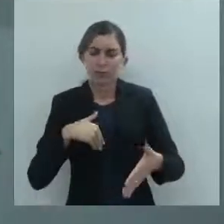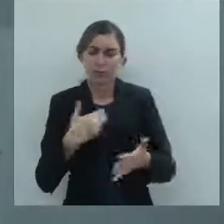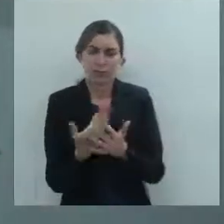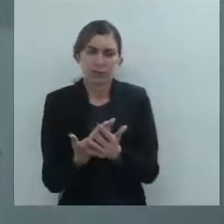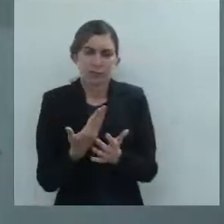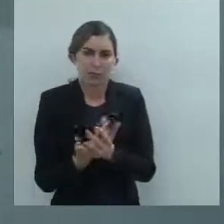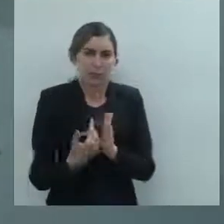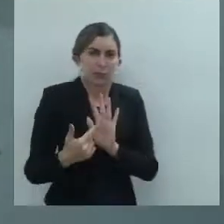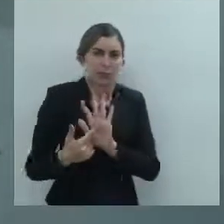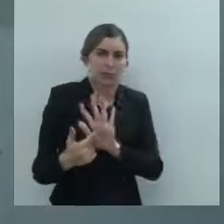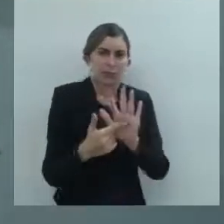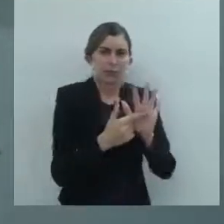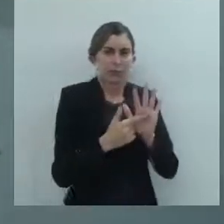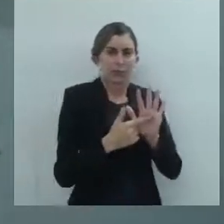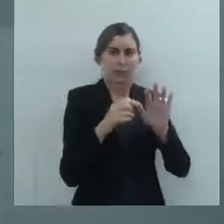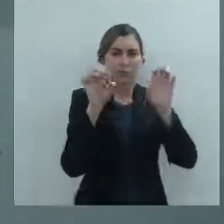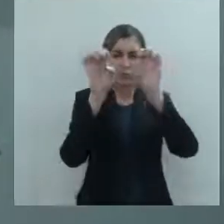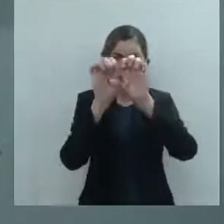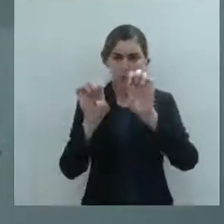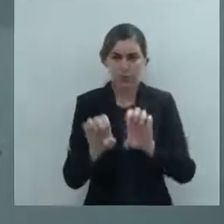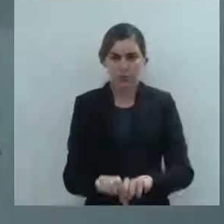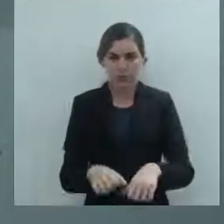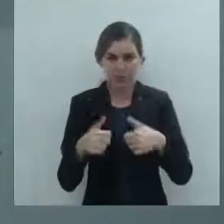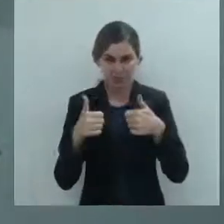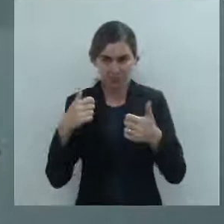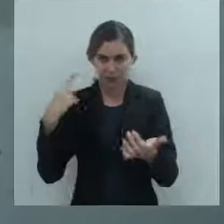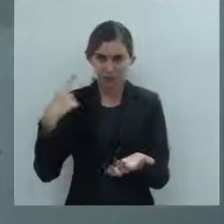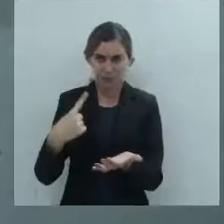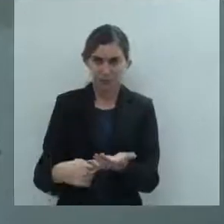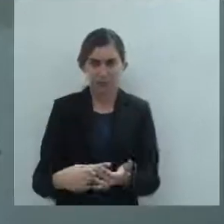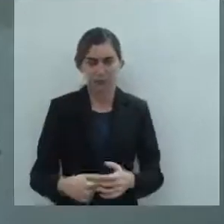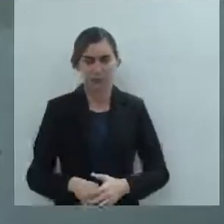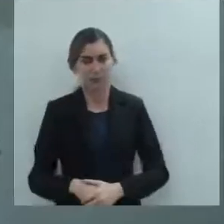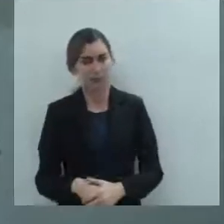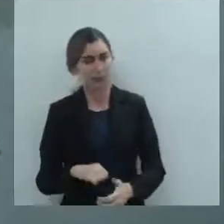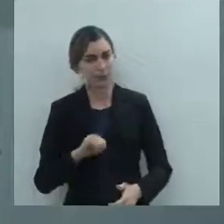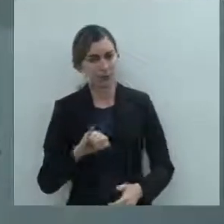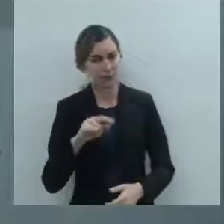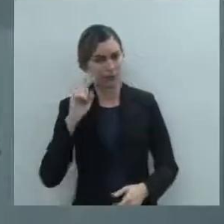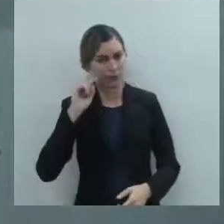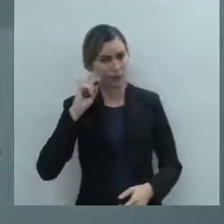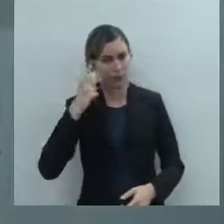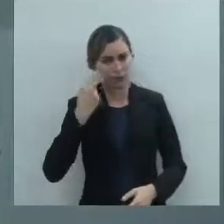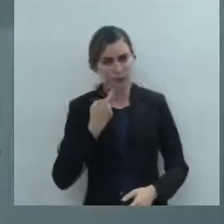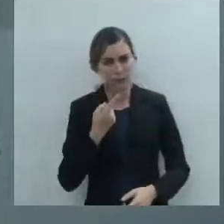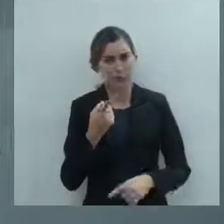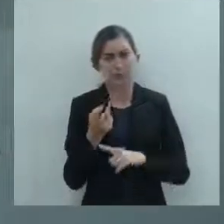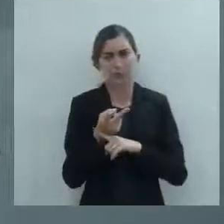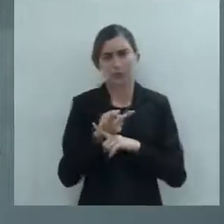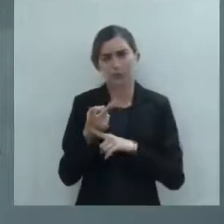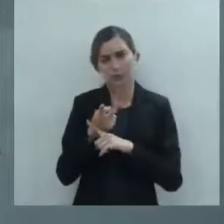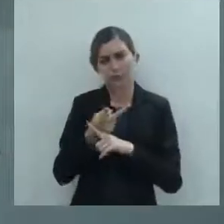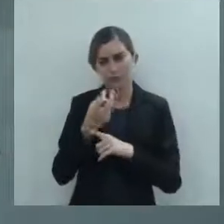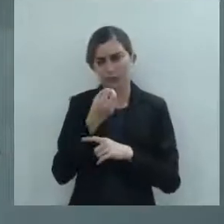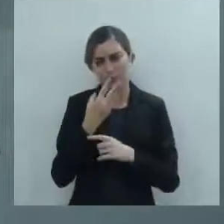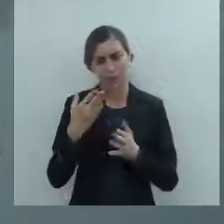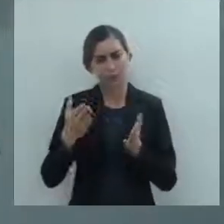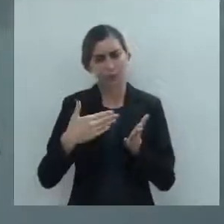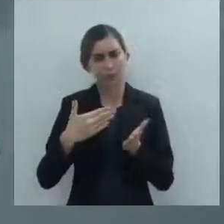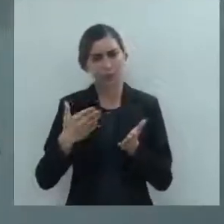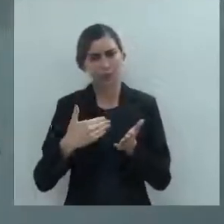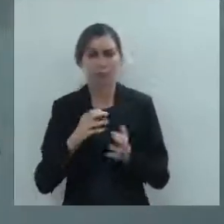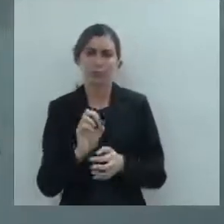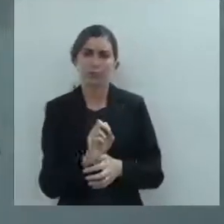irei mostrar o seu esquema Obrigado bacana se tiver dúvida procura um bom livro